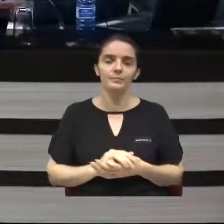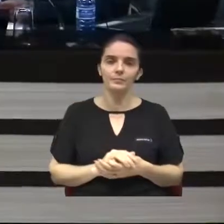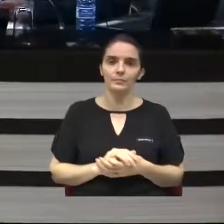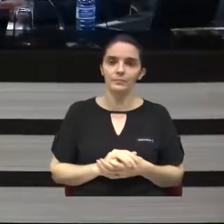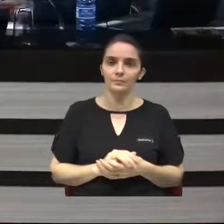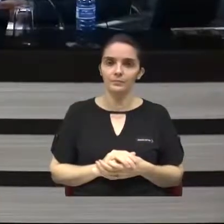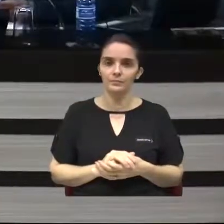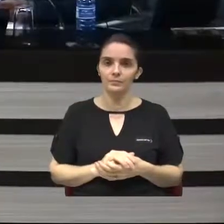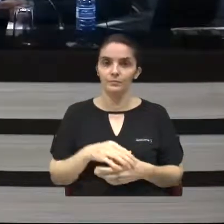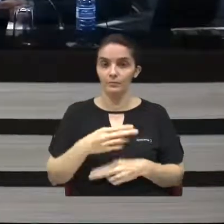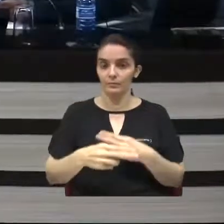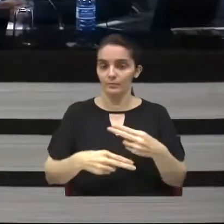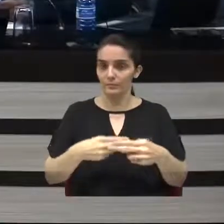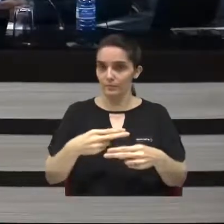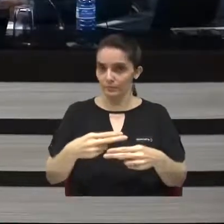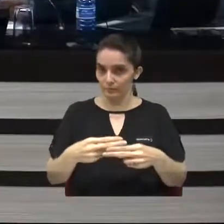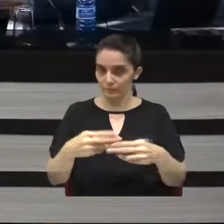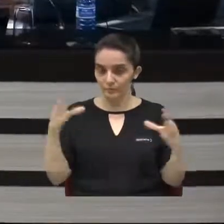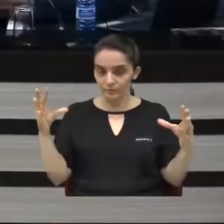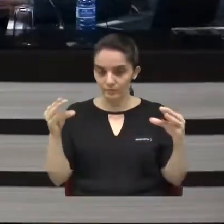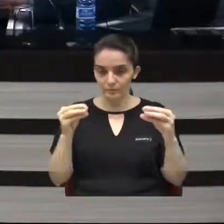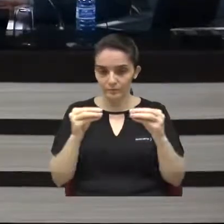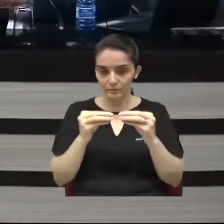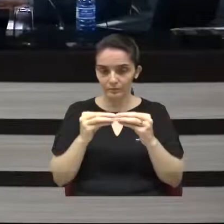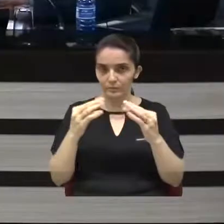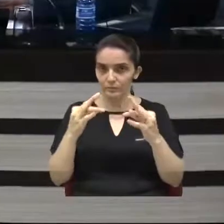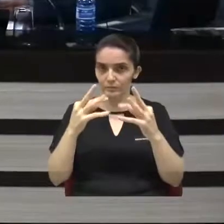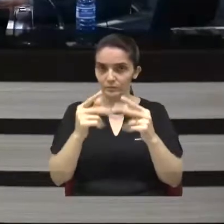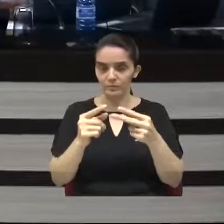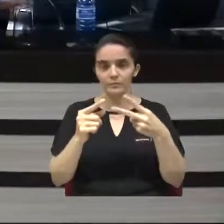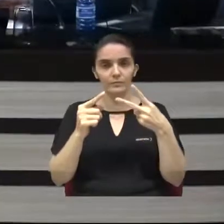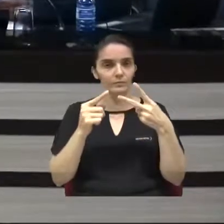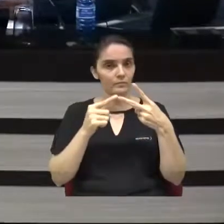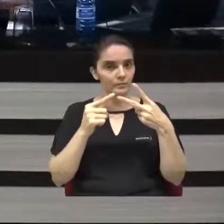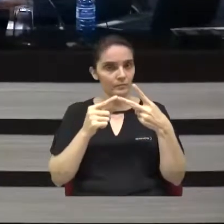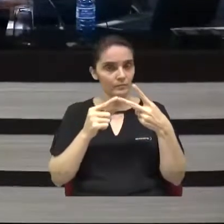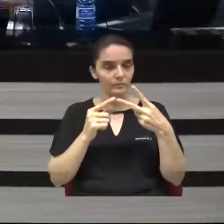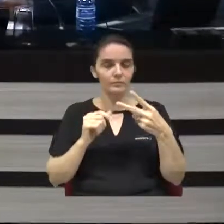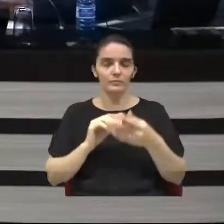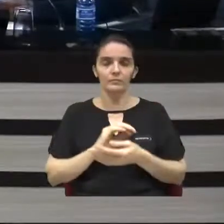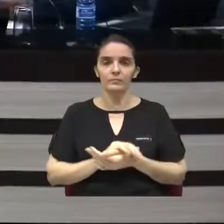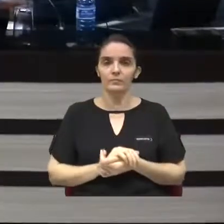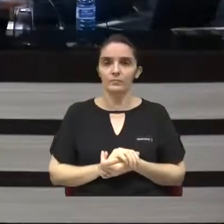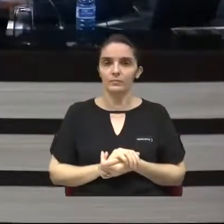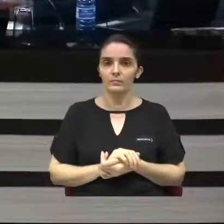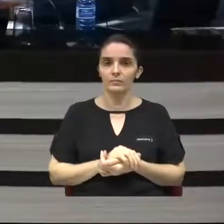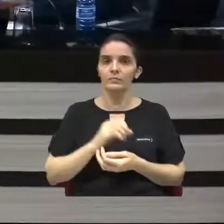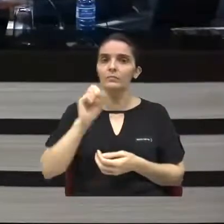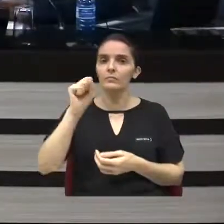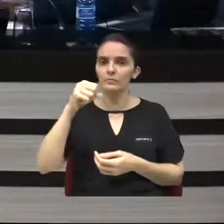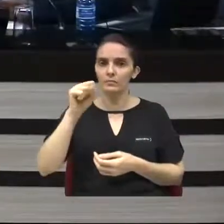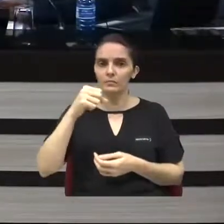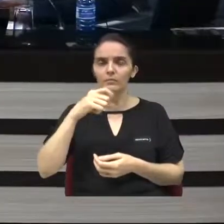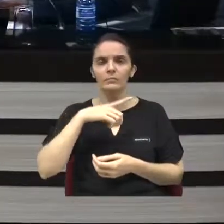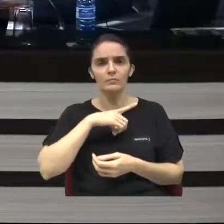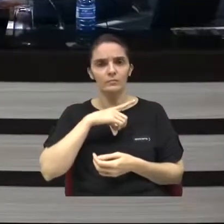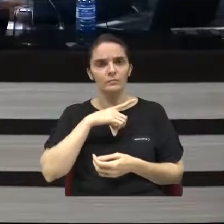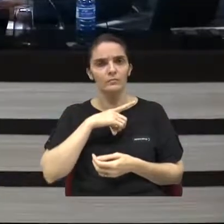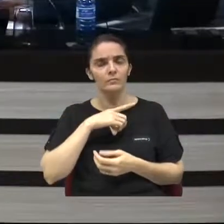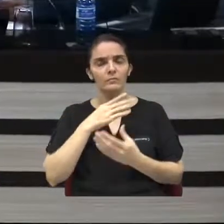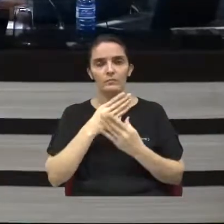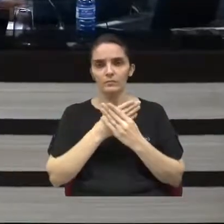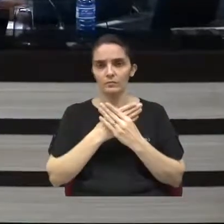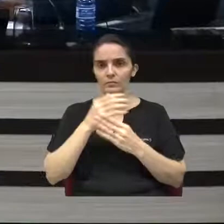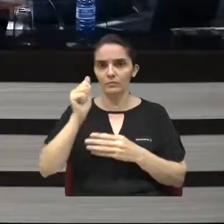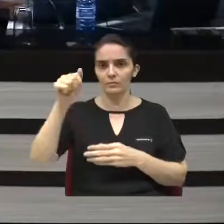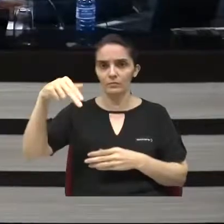É a síntese do necessário. Segundo, parecer. De fato, há na Casa denúncia subscrita pelo senhor